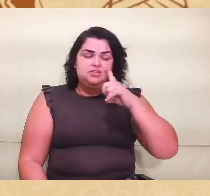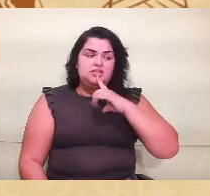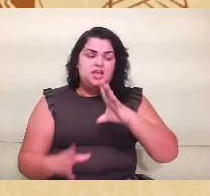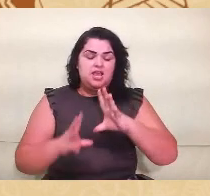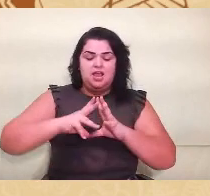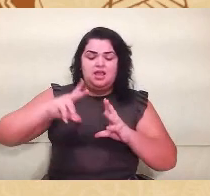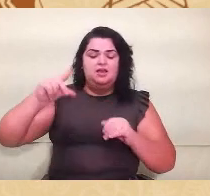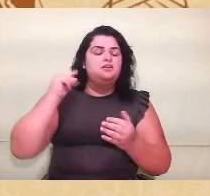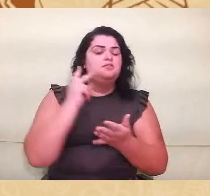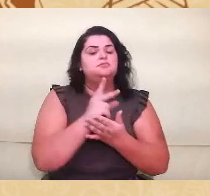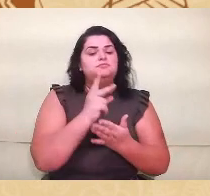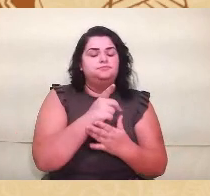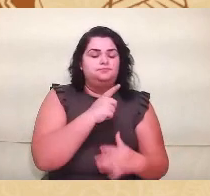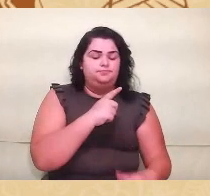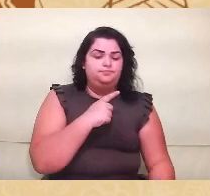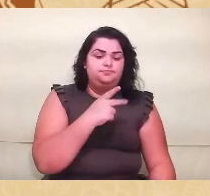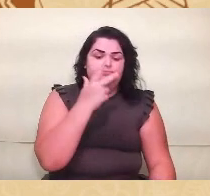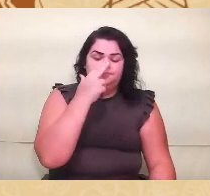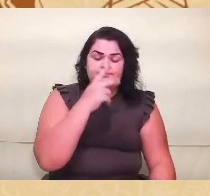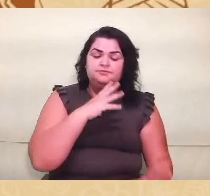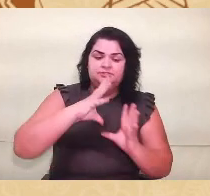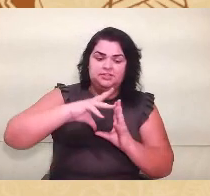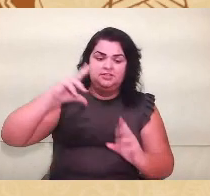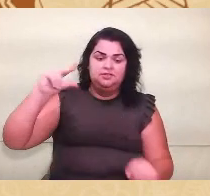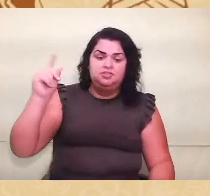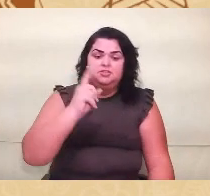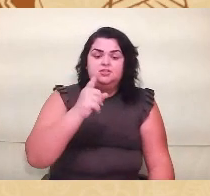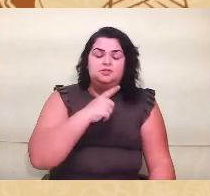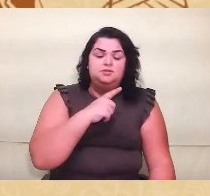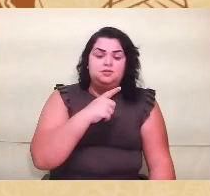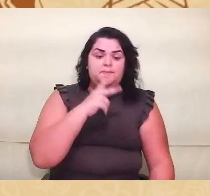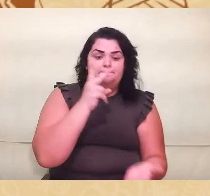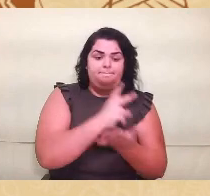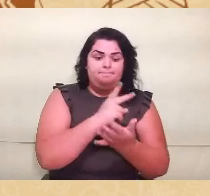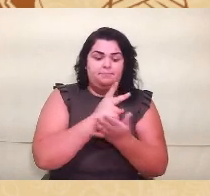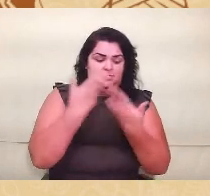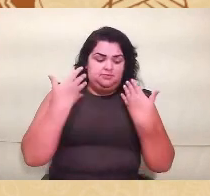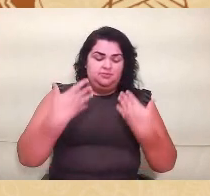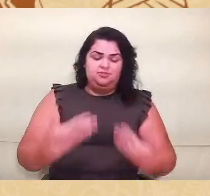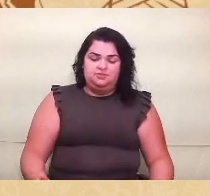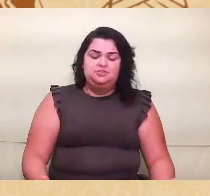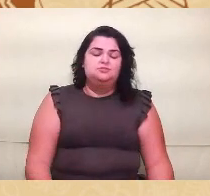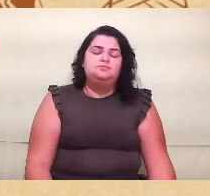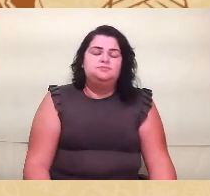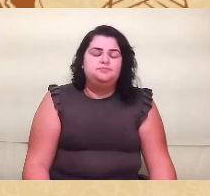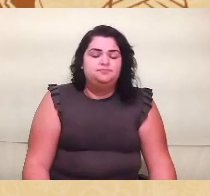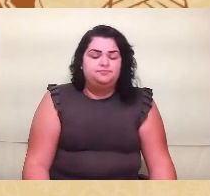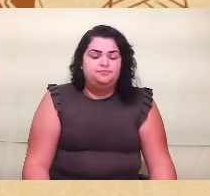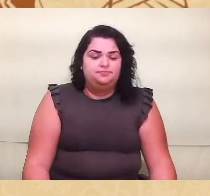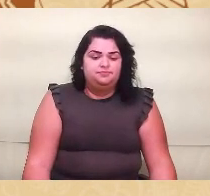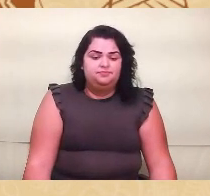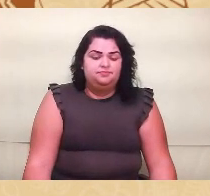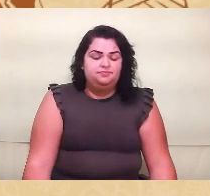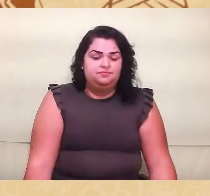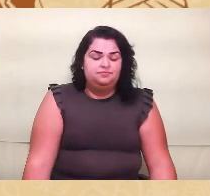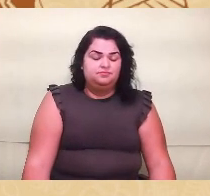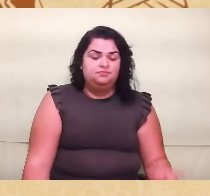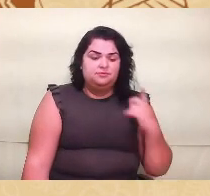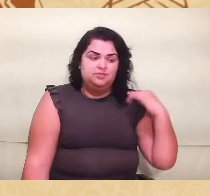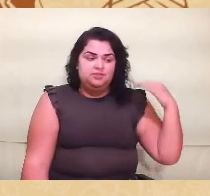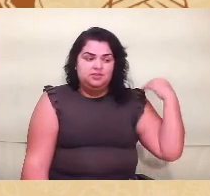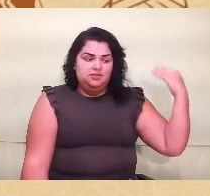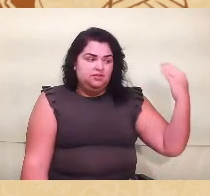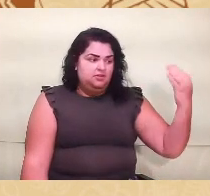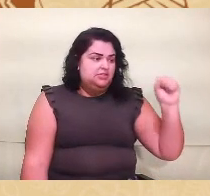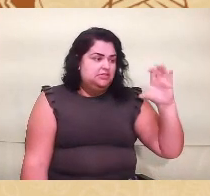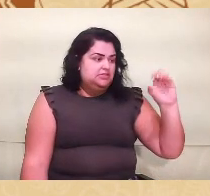bicho, né? A gente come um bicho pela alma e não pelo porte físico somente do bicho. Então, na tradição, no século, isso